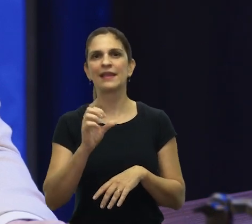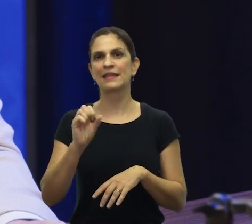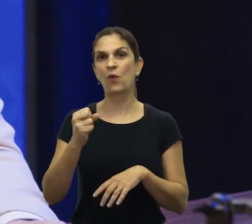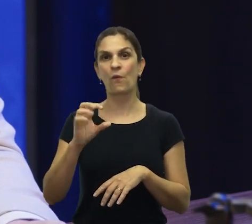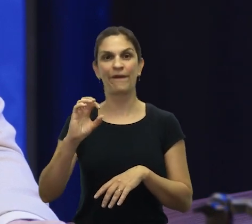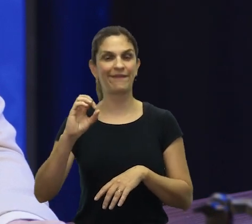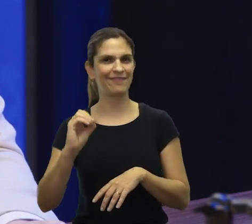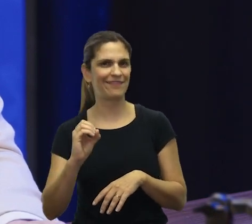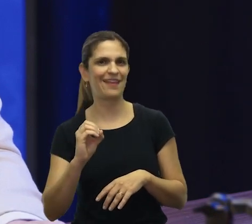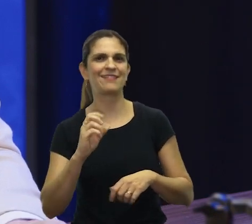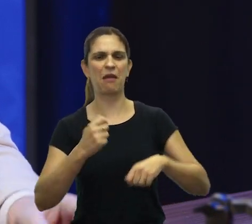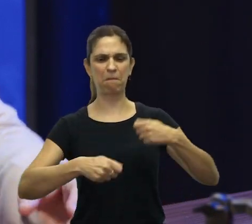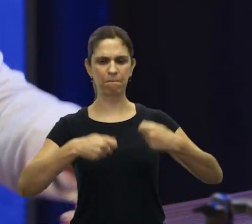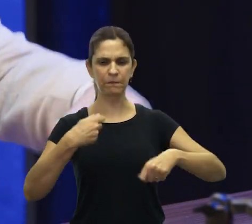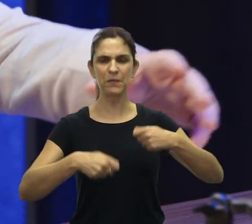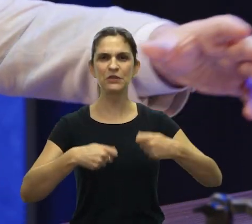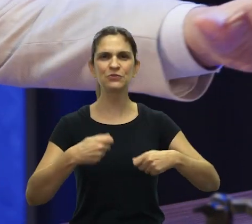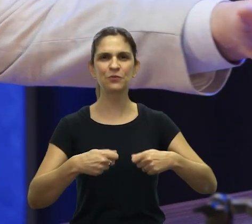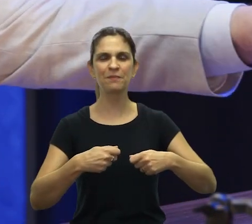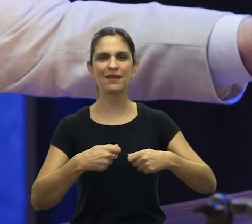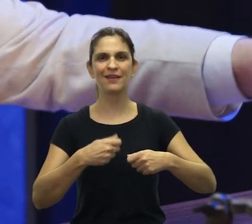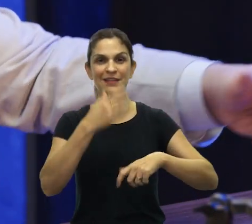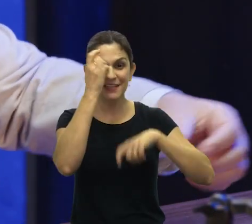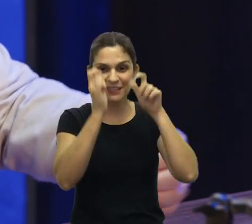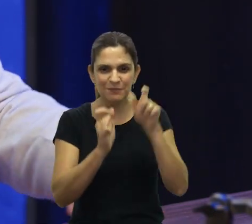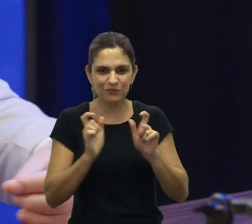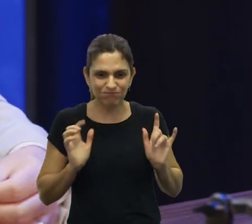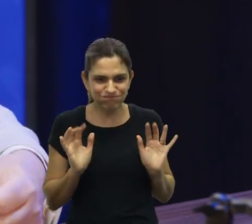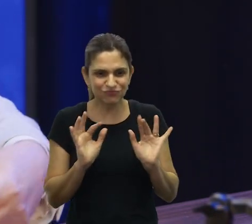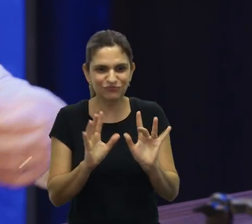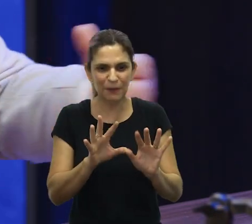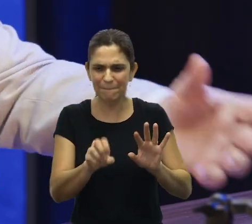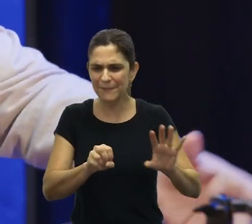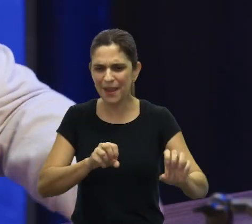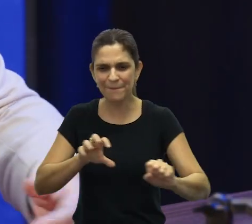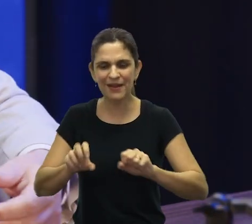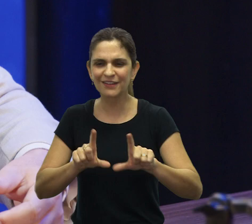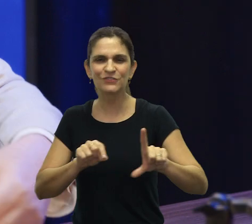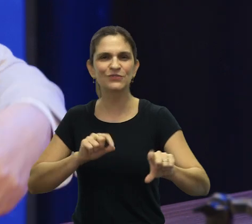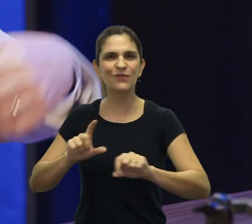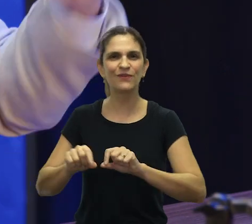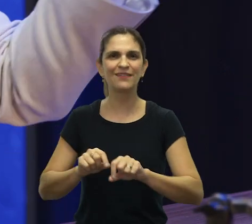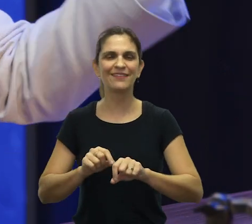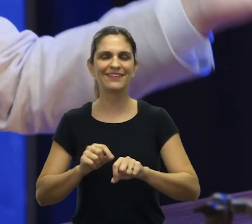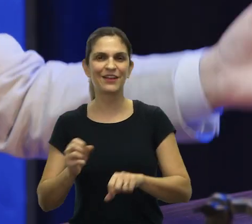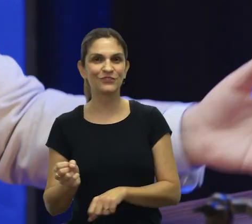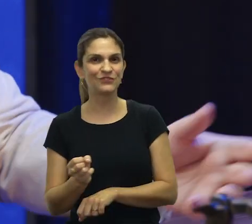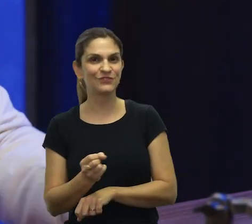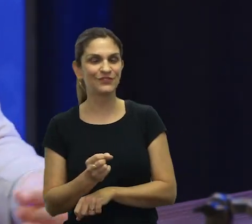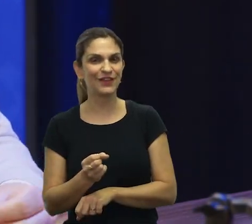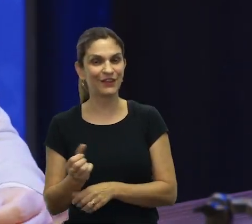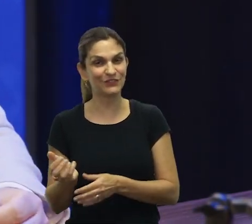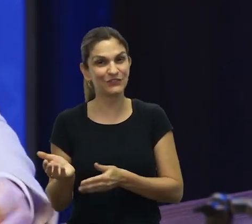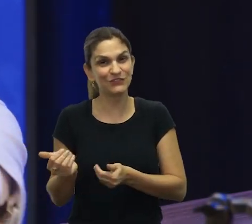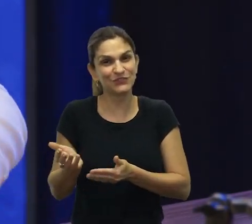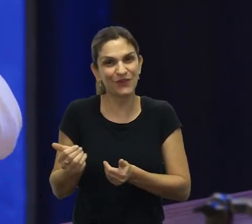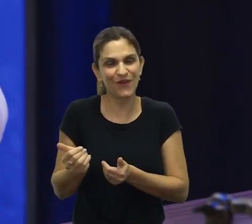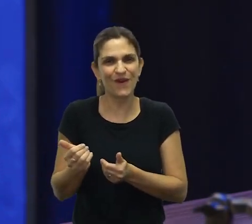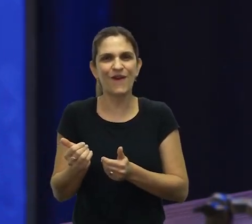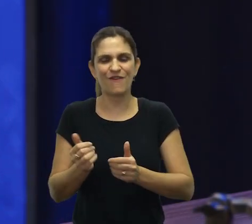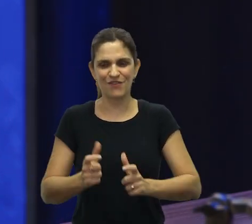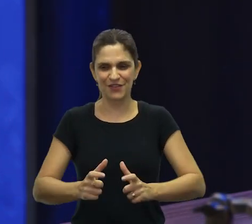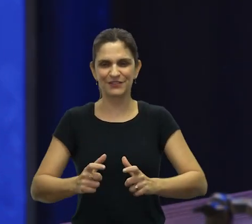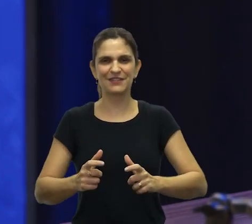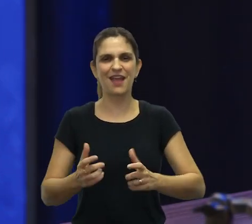60, 80 instrumentos. Então, imagina, 80 pessoas todas próximas, seus amigos ali, uns mais novos, os maiores